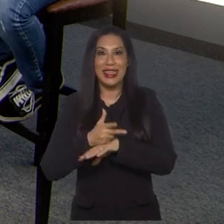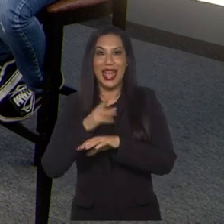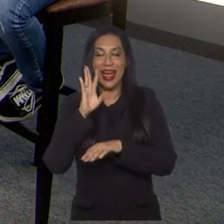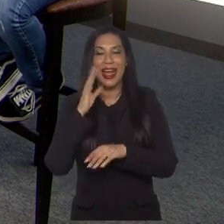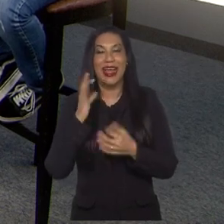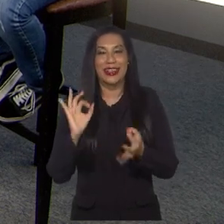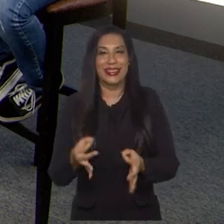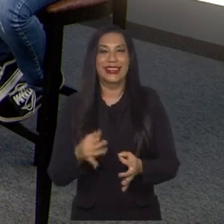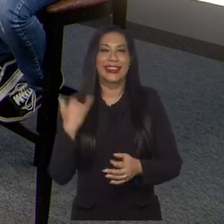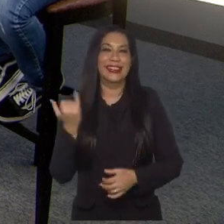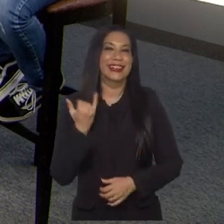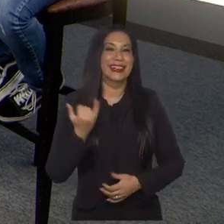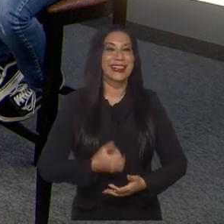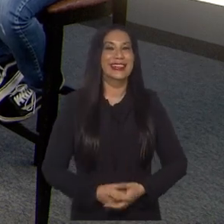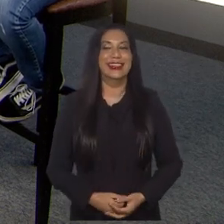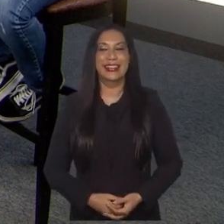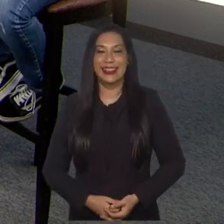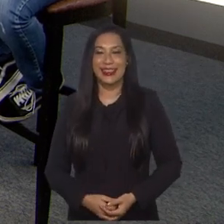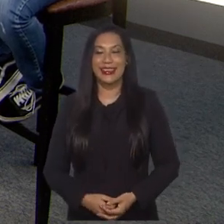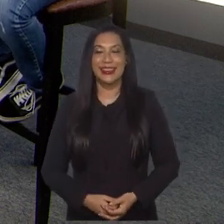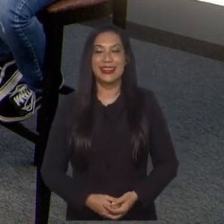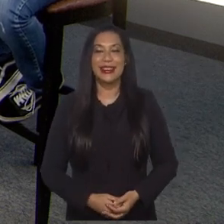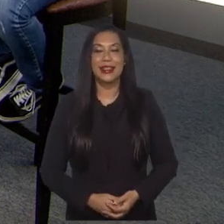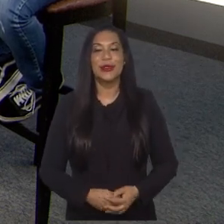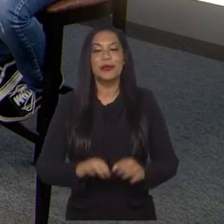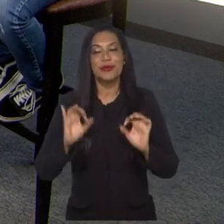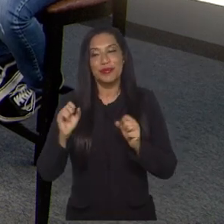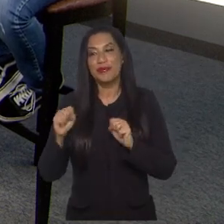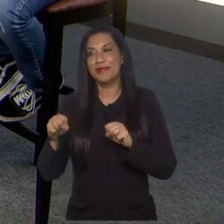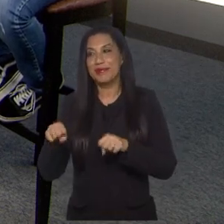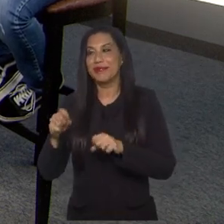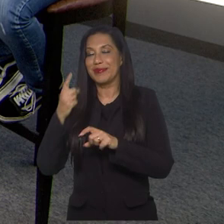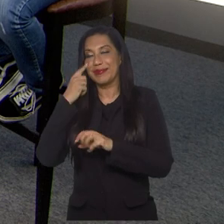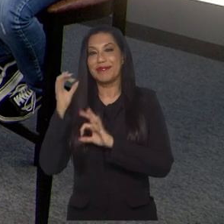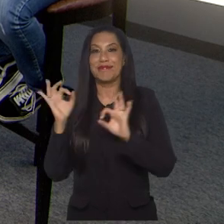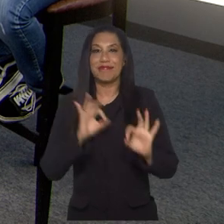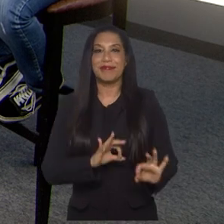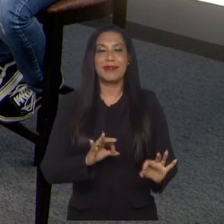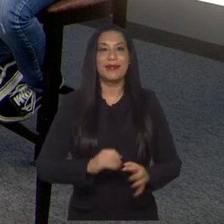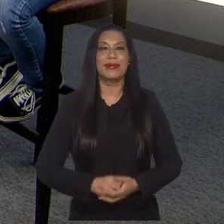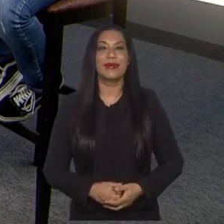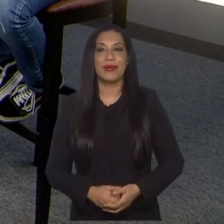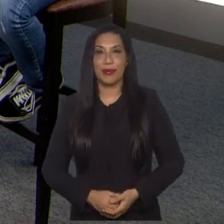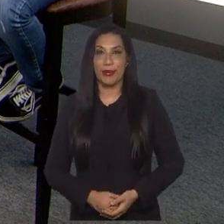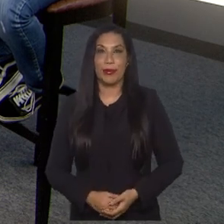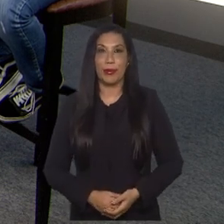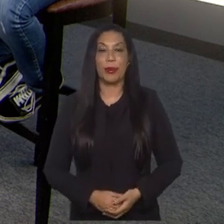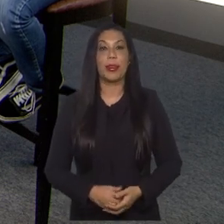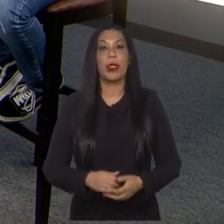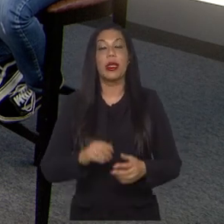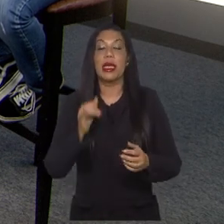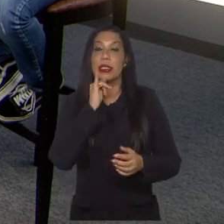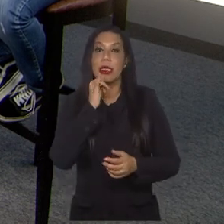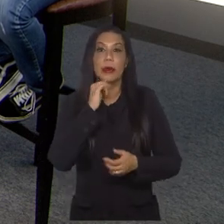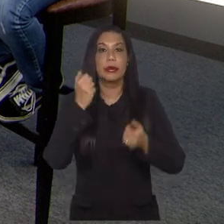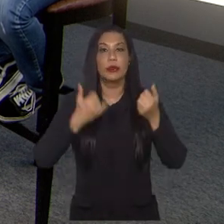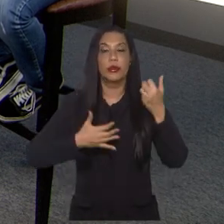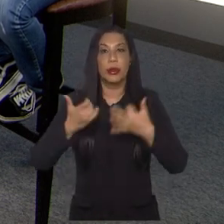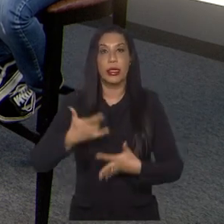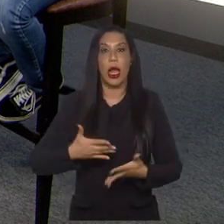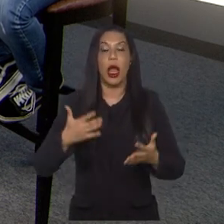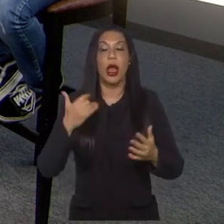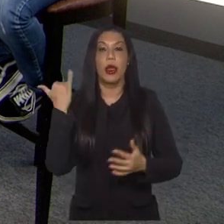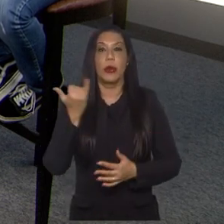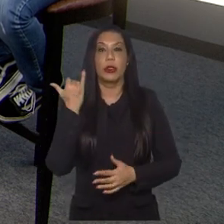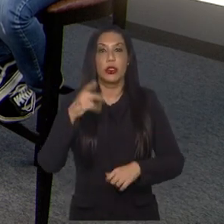preparada. Tudo preparadíssima. Vamos ligar pra você pra pedir a mão. Olha só, gente. Eu acho que é impossível a gente não começar a falar